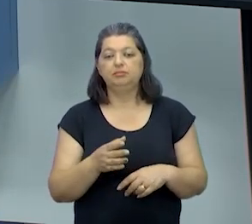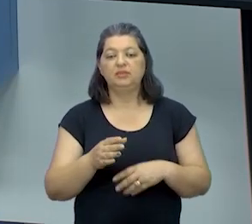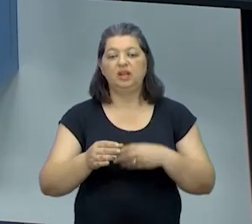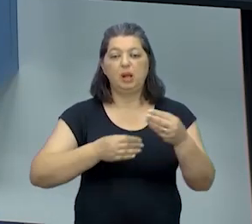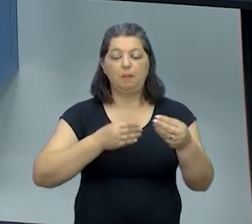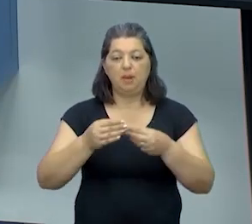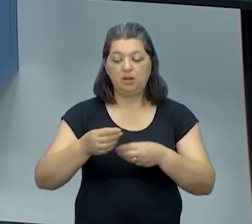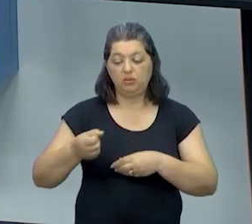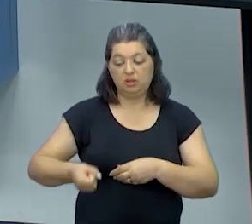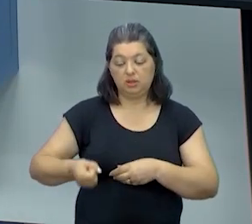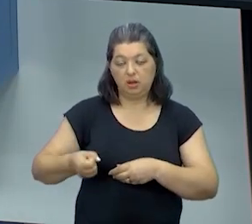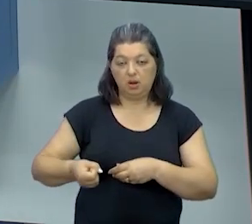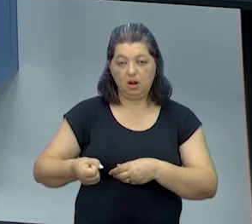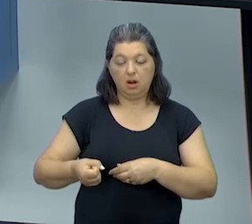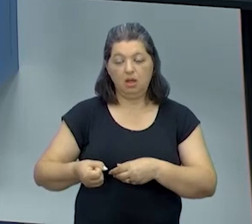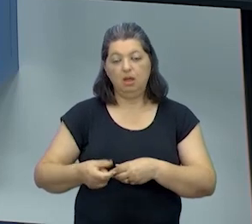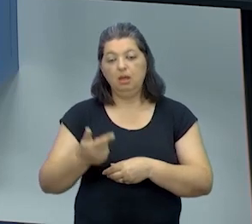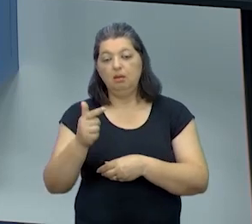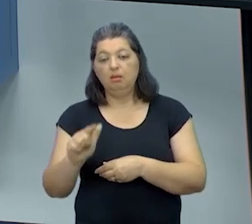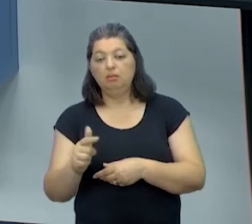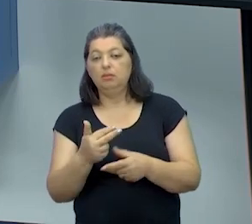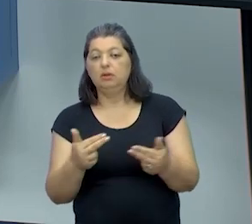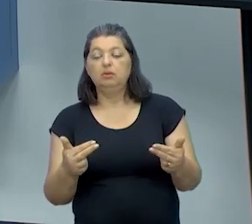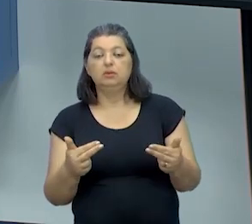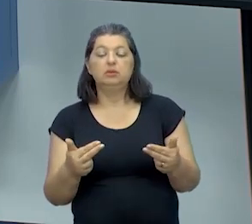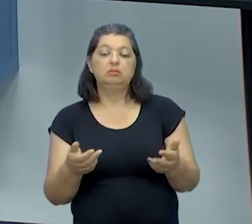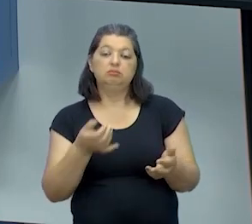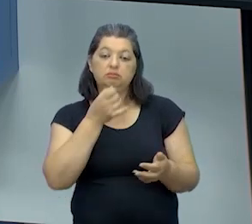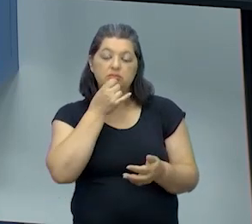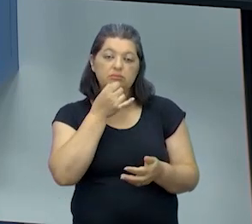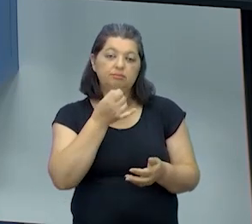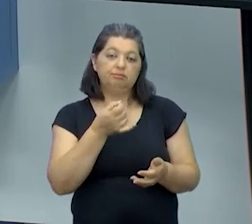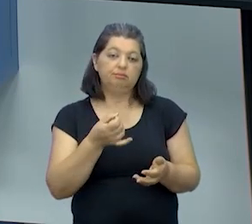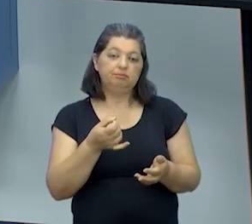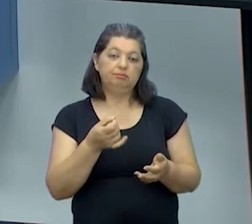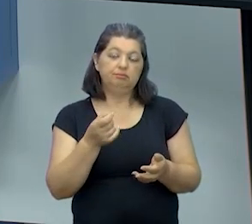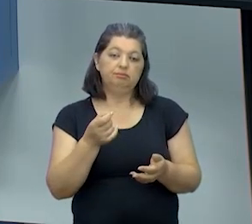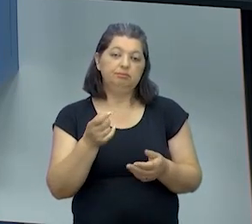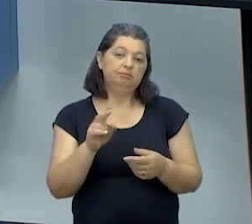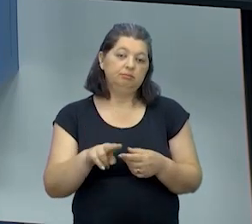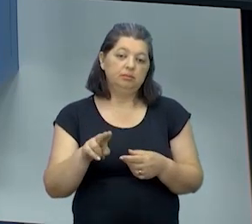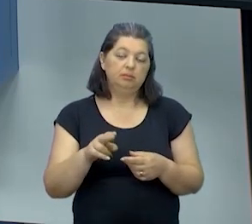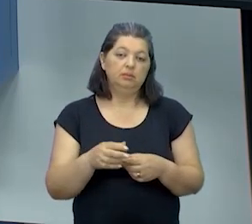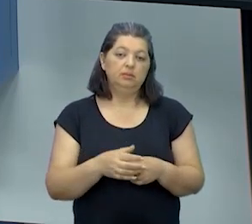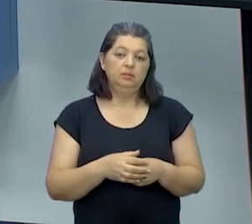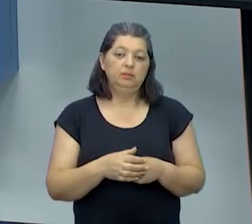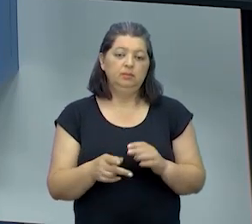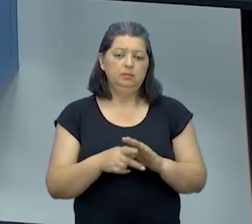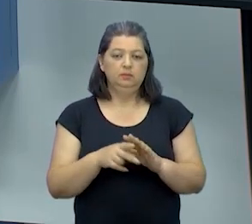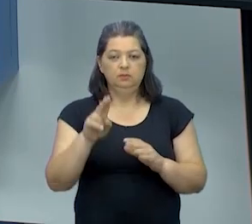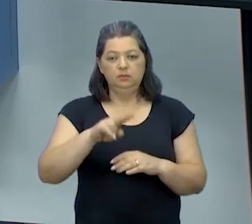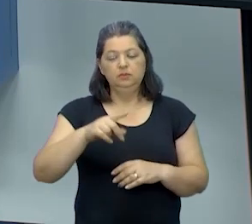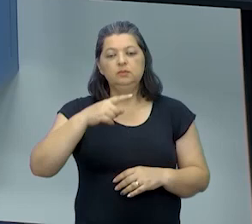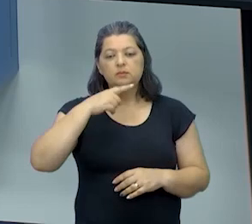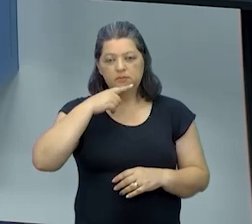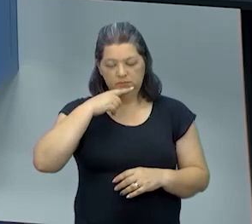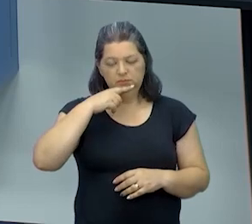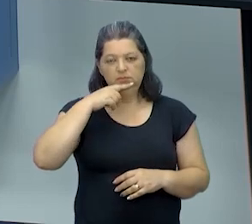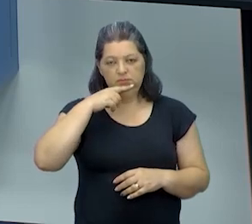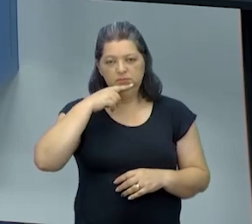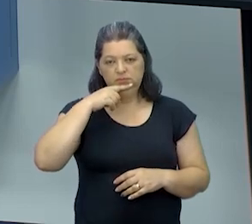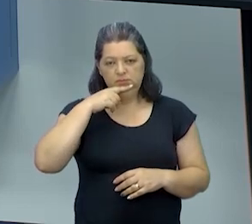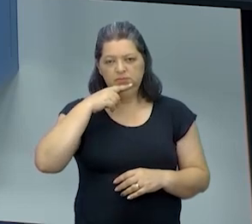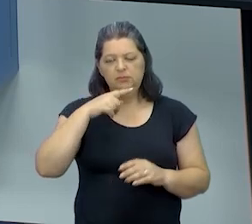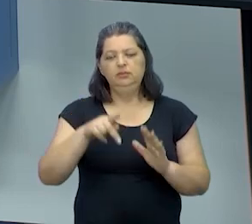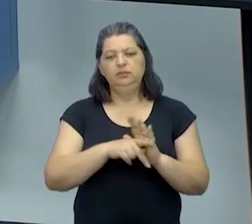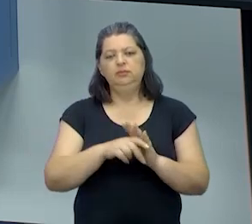de uma sacola por uma fonte renovável, por exemplo, um plástico produzido aí a partir daí da cana-de-açúcar, tá? Do